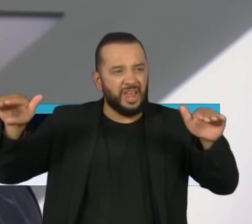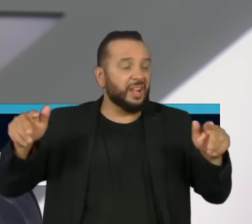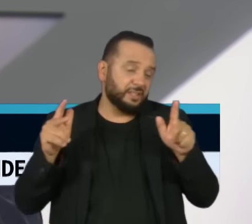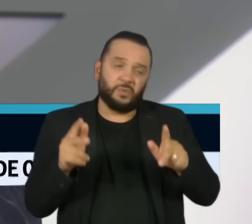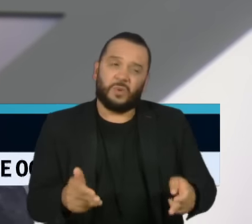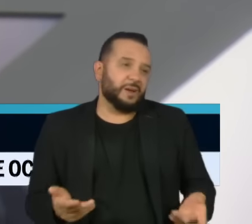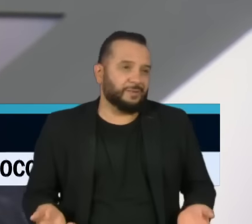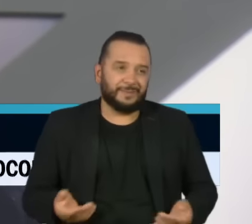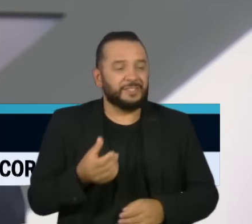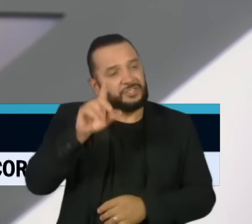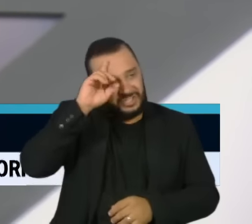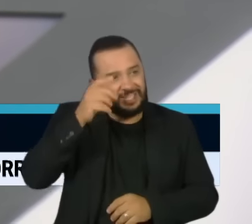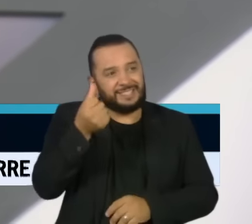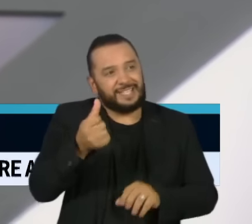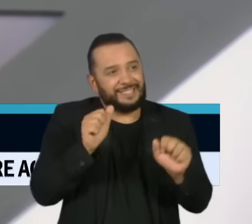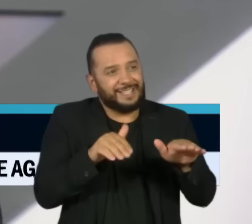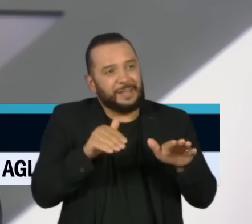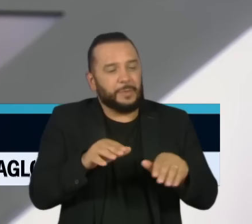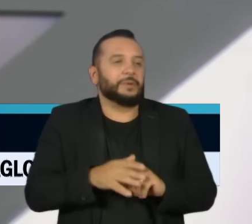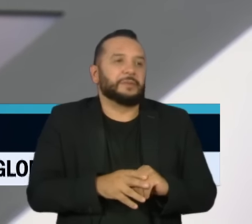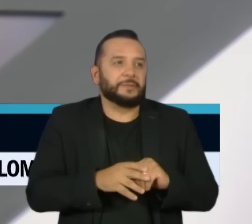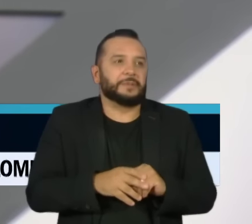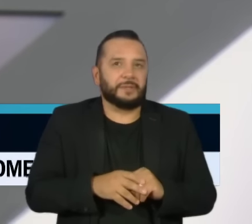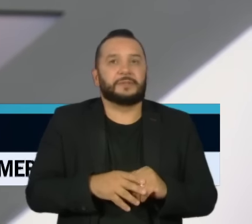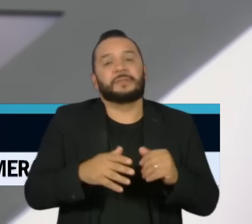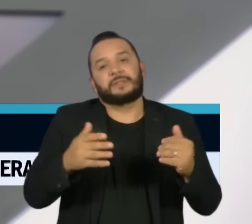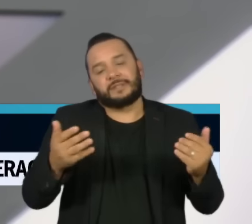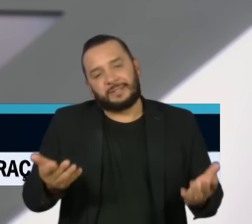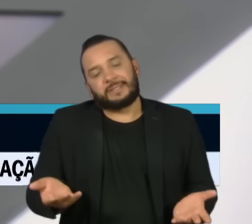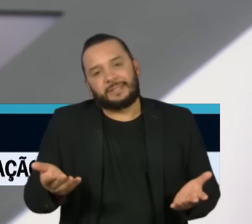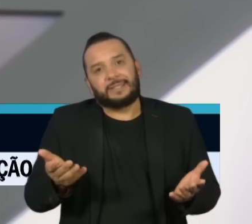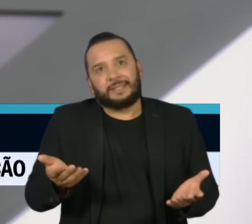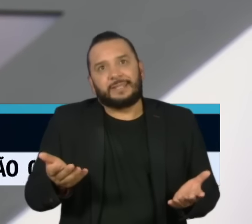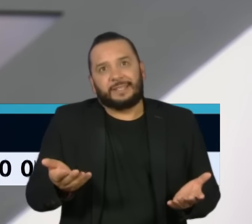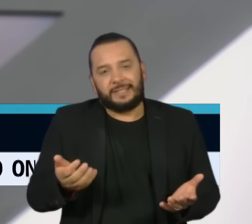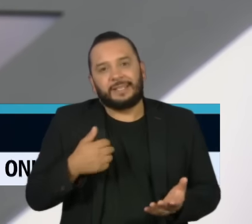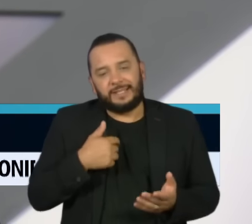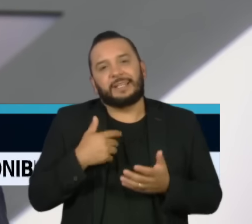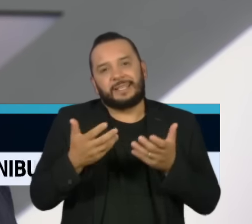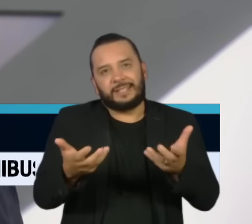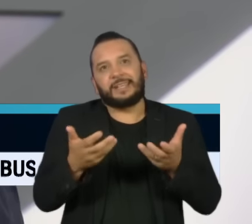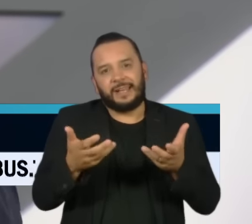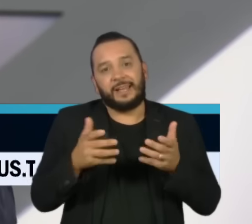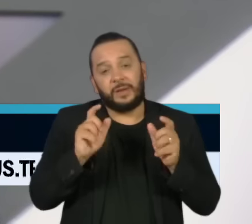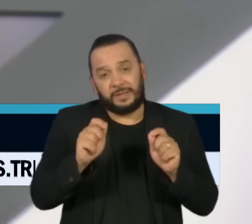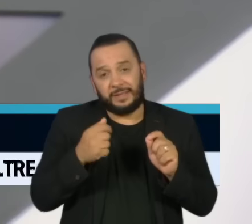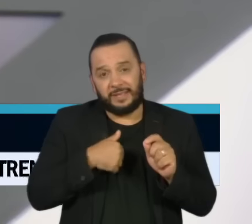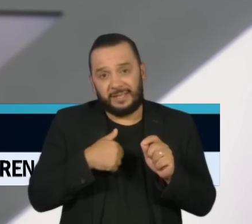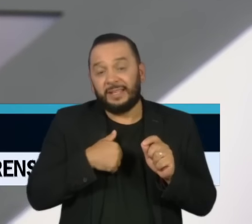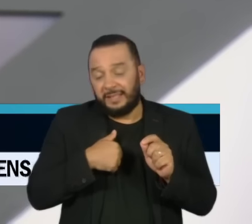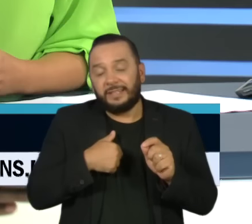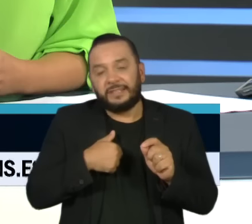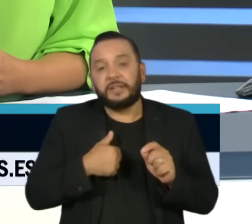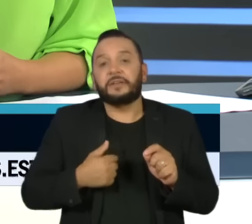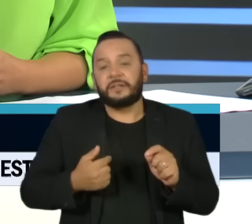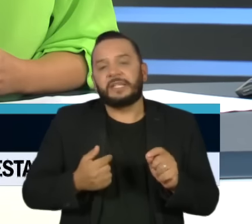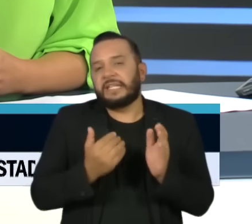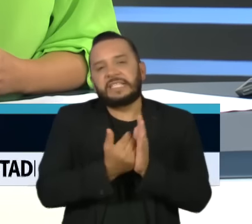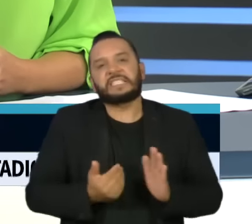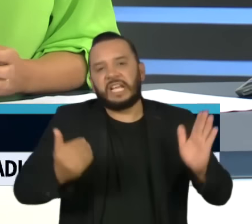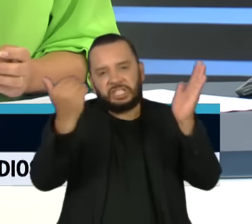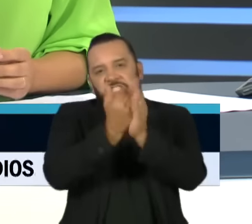está devolvendo ele a sua normalidade. Dentro da sua normalidade, ele agora, então, chegou ao exagero. Né? O Vila está dizendo